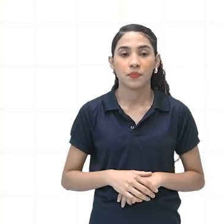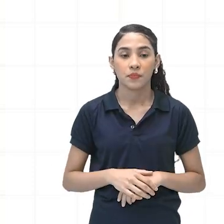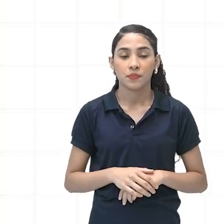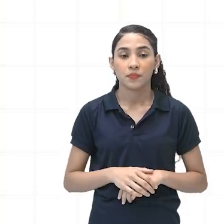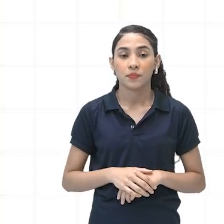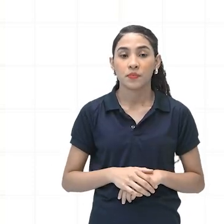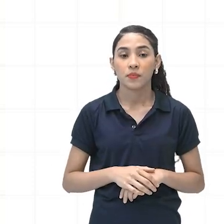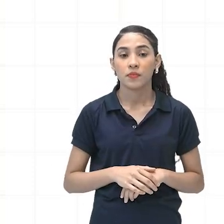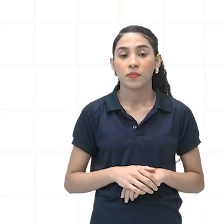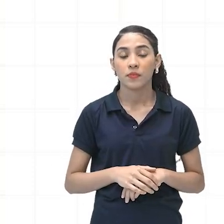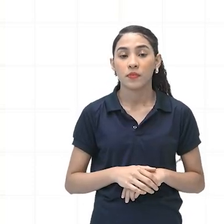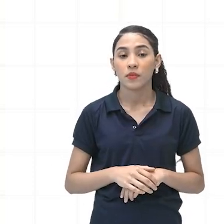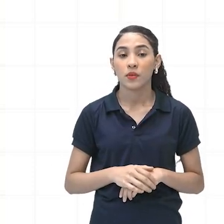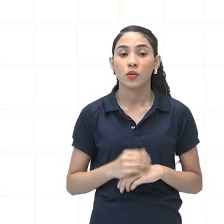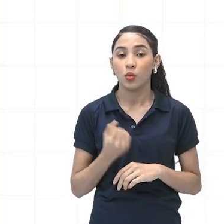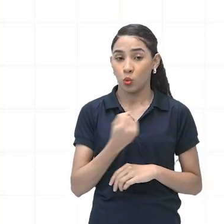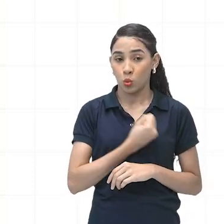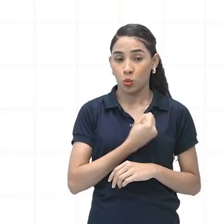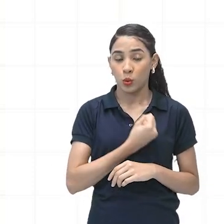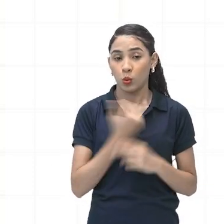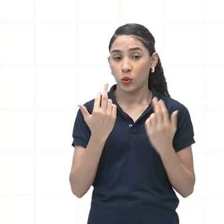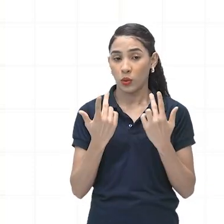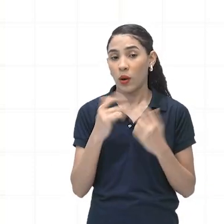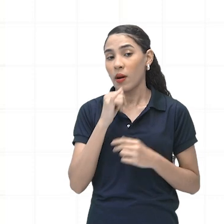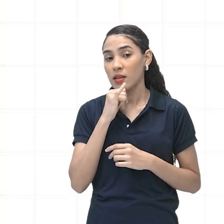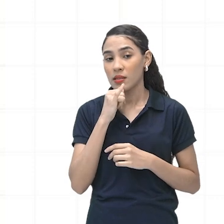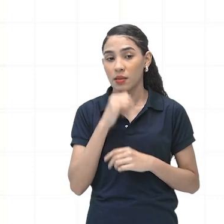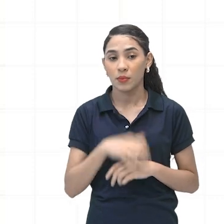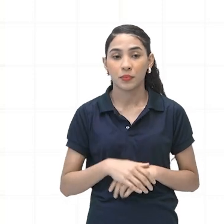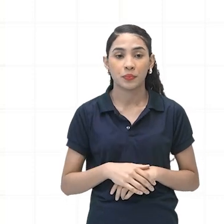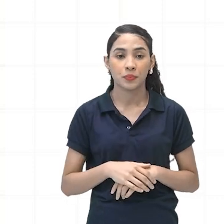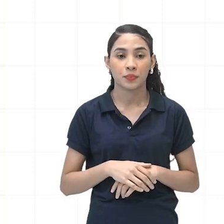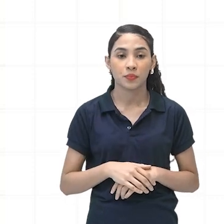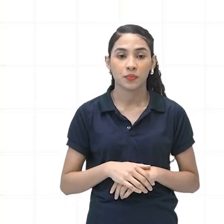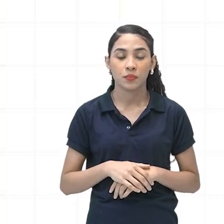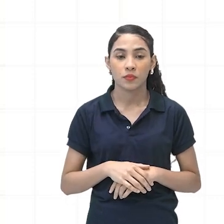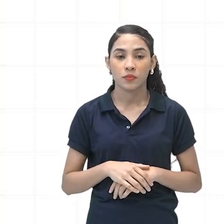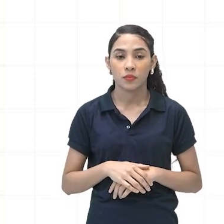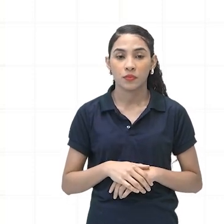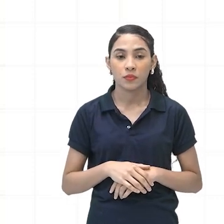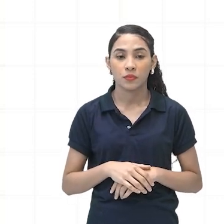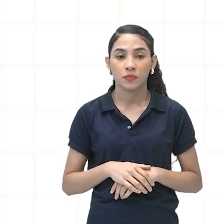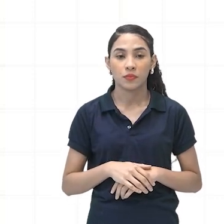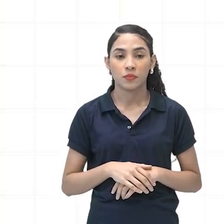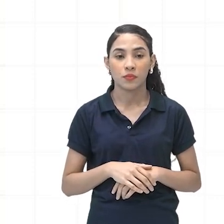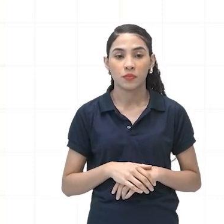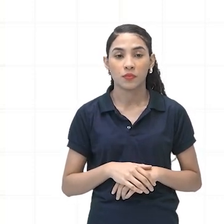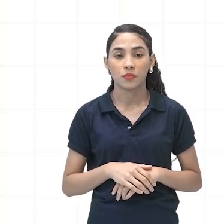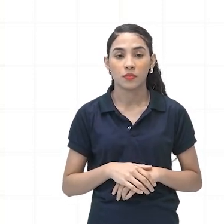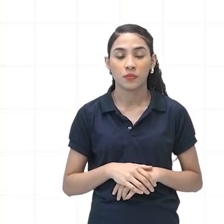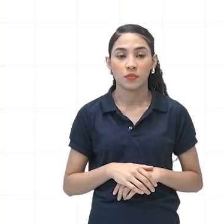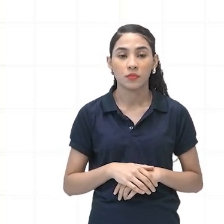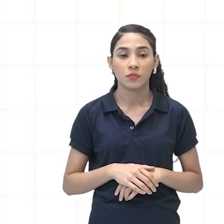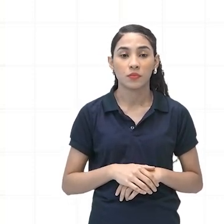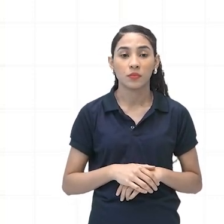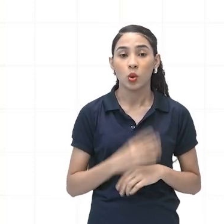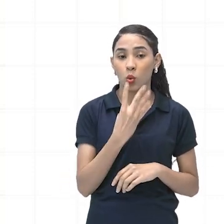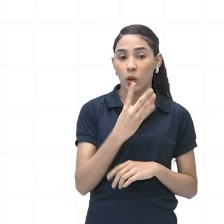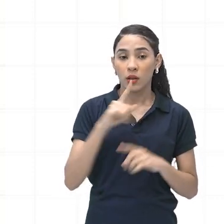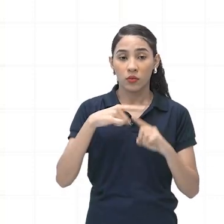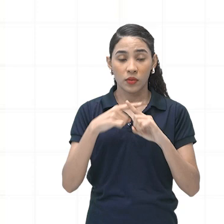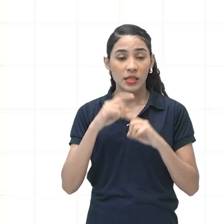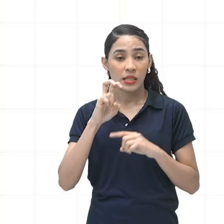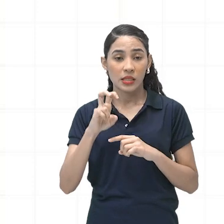forma que fique valores iguais. Por exemplo, poderia multiplicar o 4 e o 5 pelo